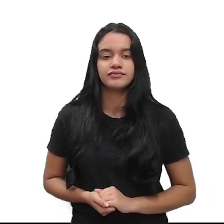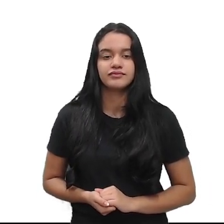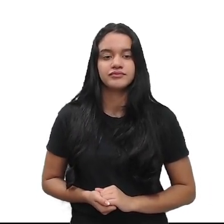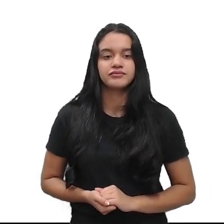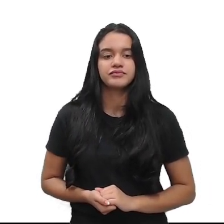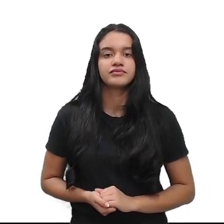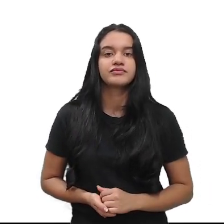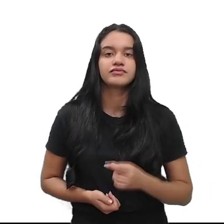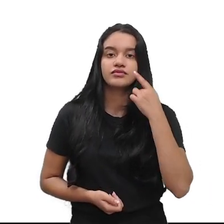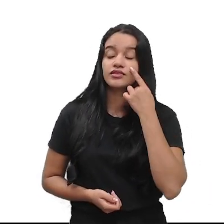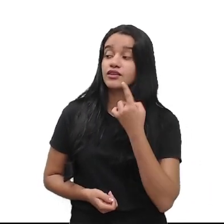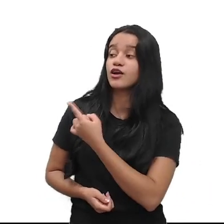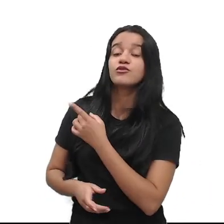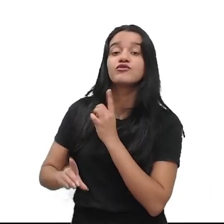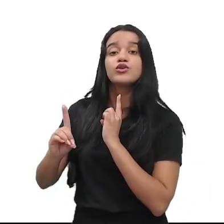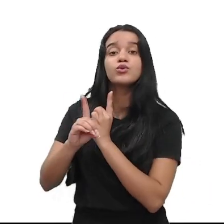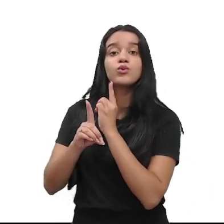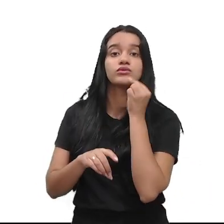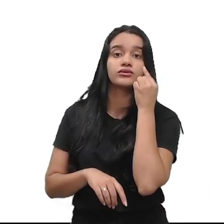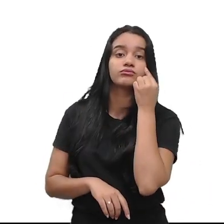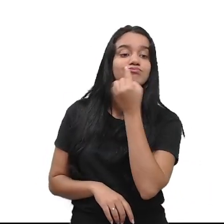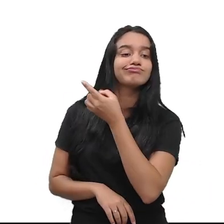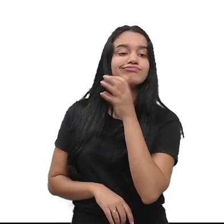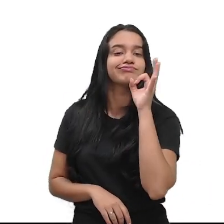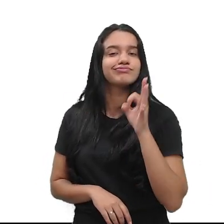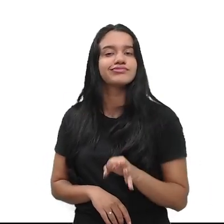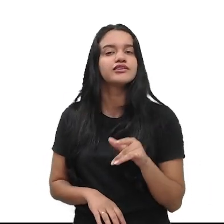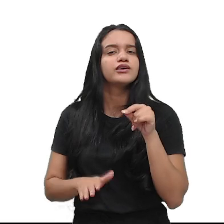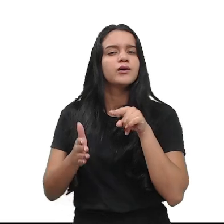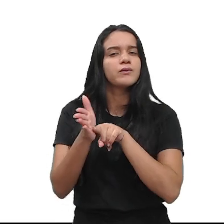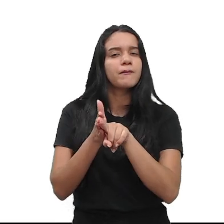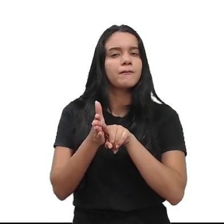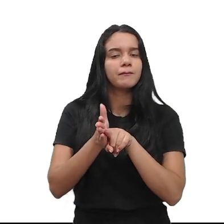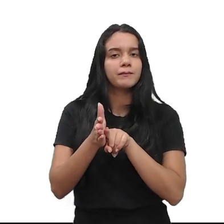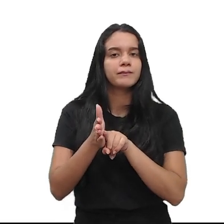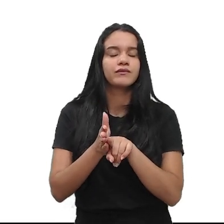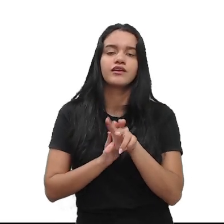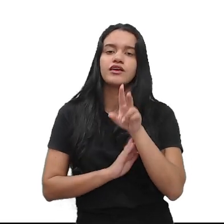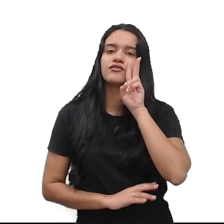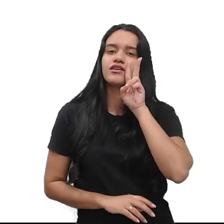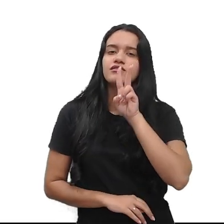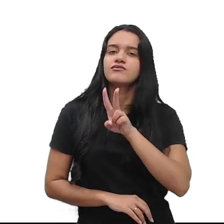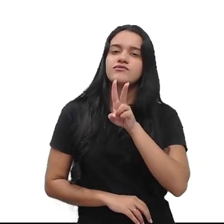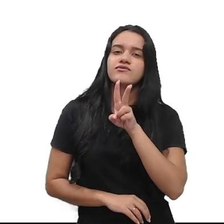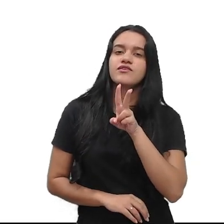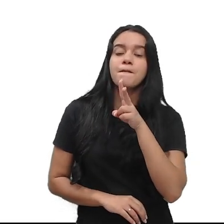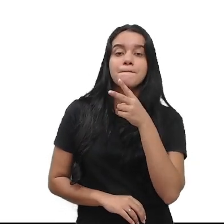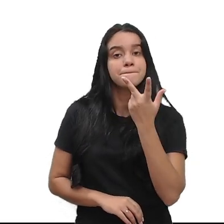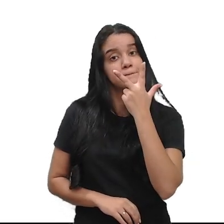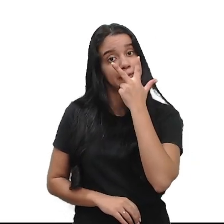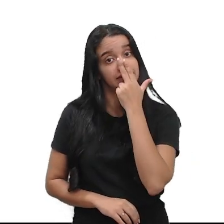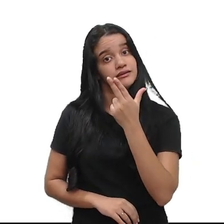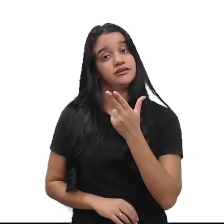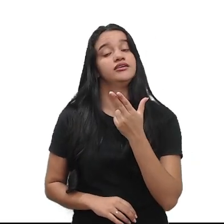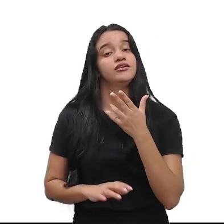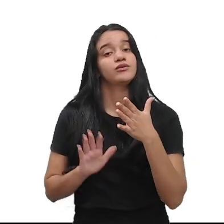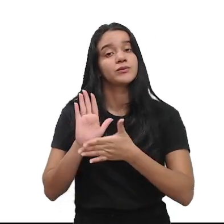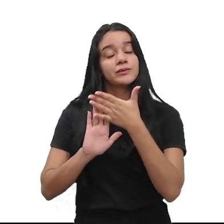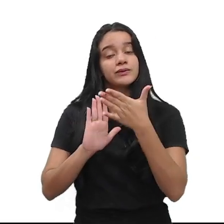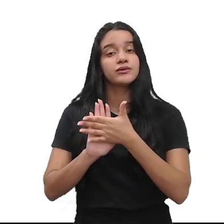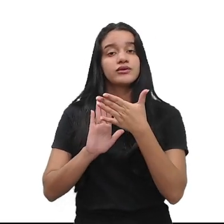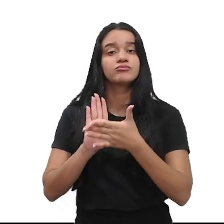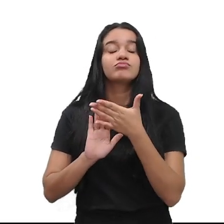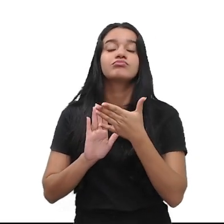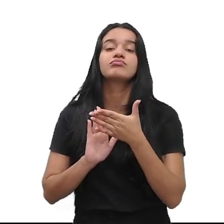Aí a gente vai encontrar o template ideal. Você vai explorar os templates, vai ver o que se parece mais com a proposta do lugar ao qual